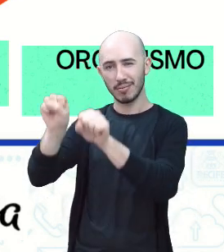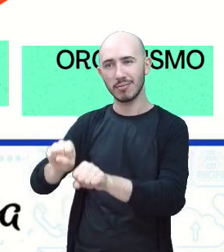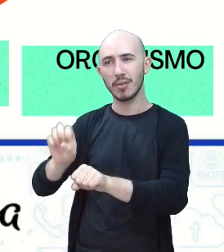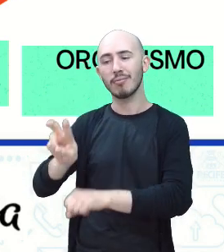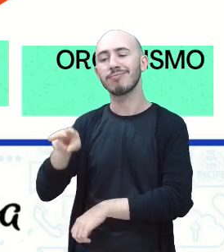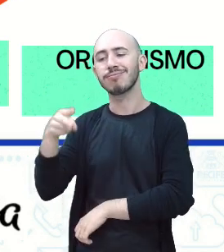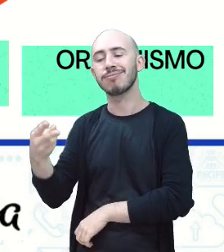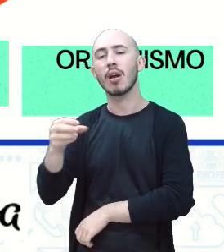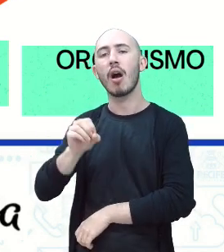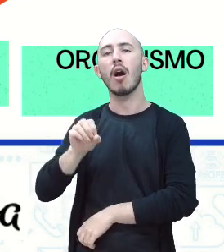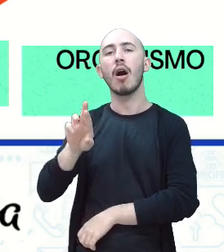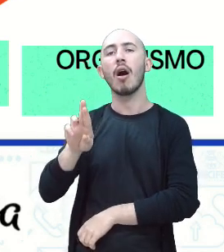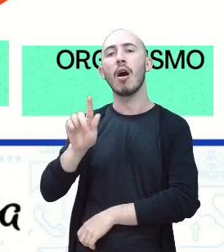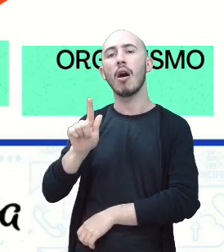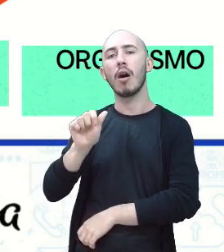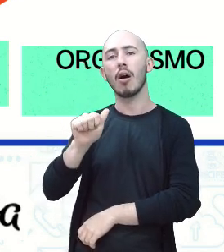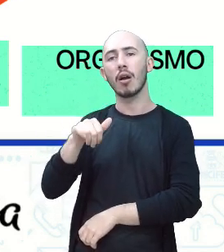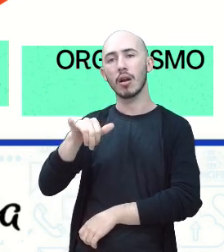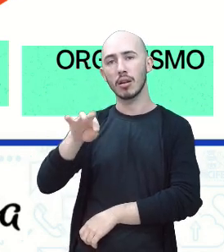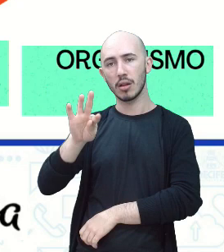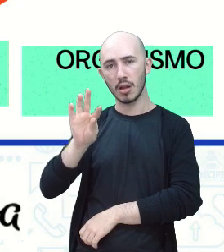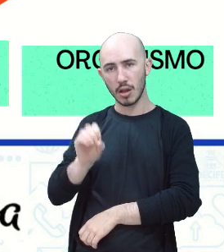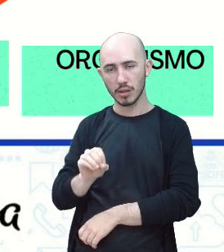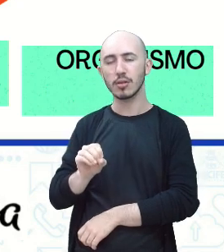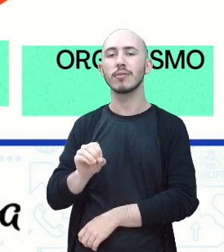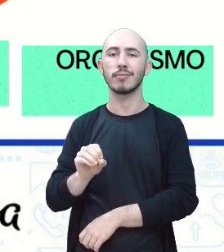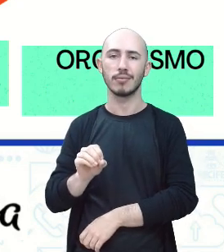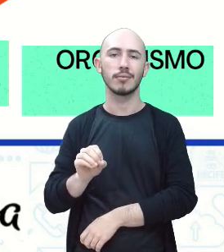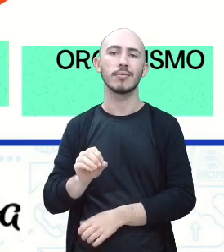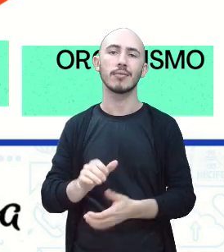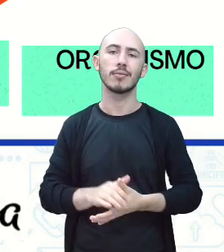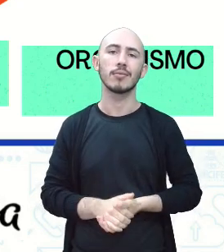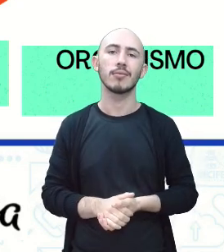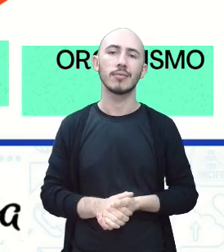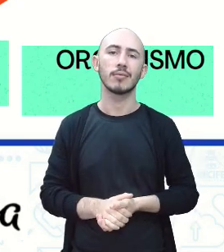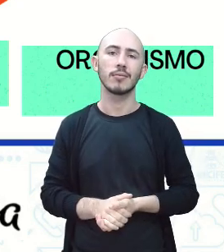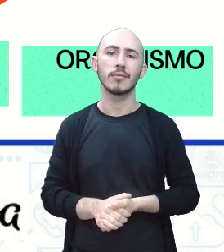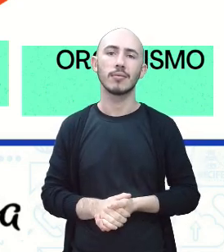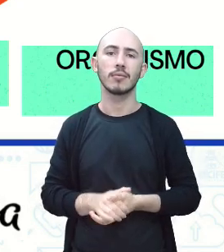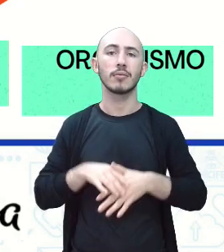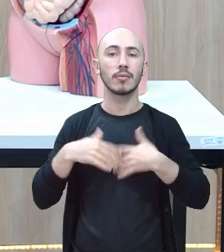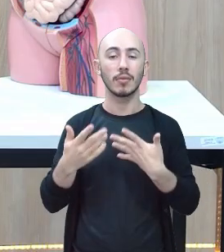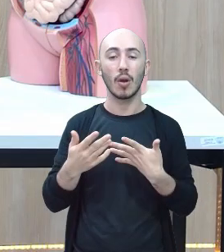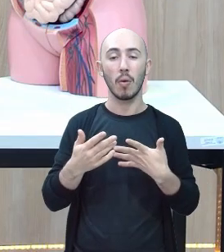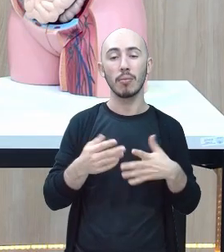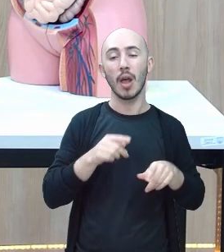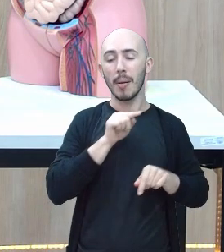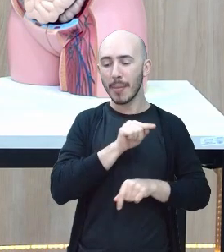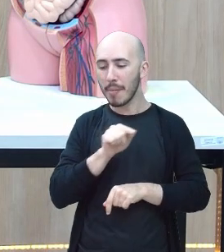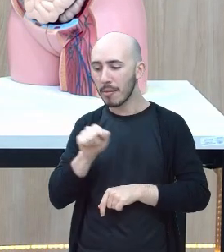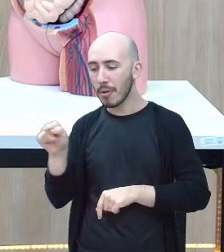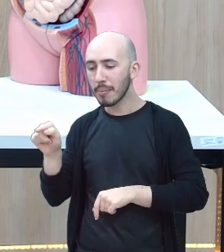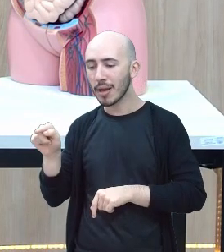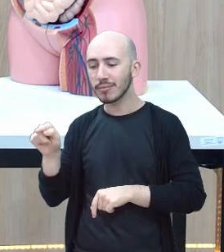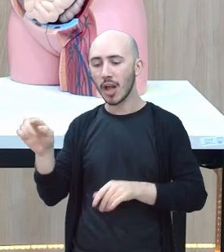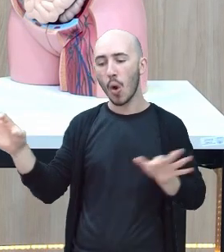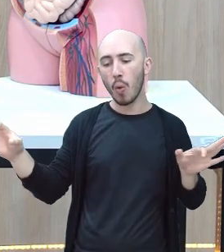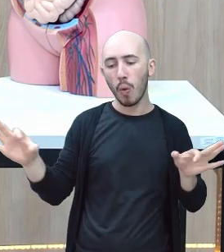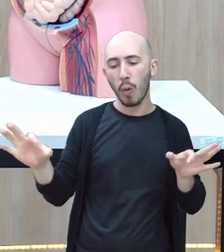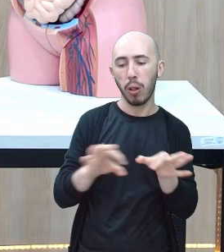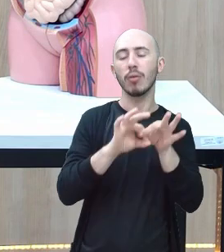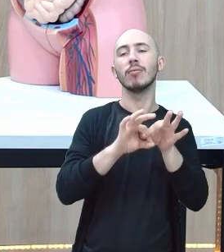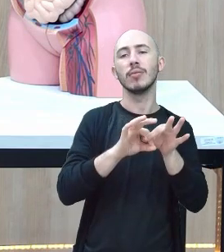os sistemas vão formar o nosso organismo e todos trabalhando em conjunto.